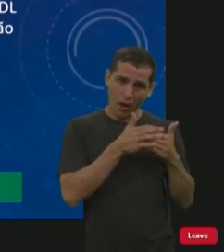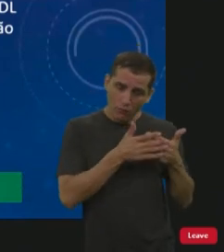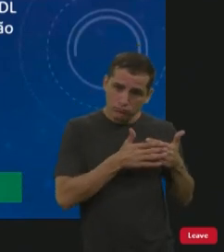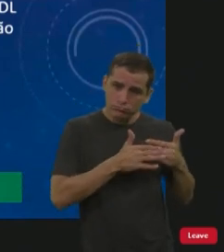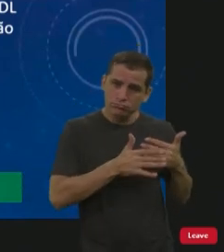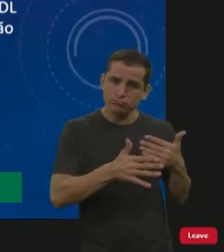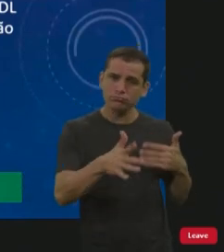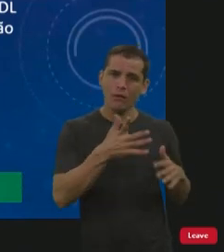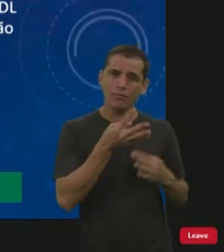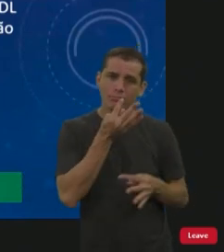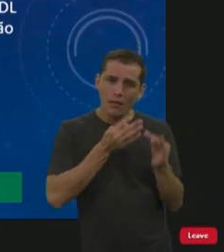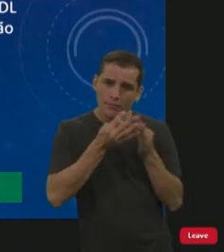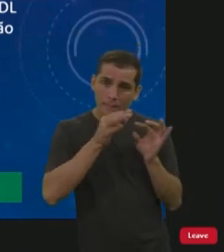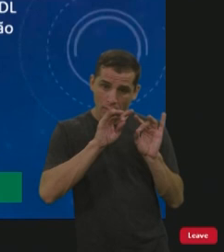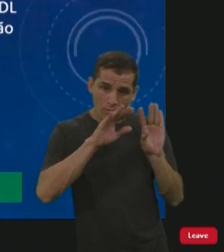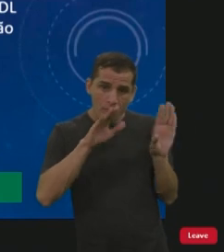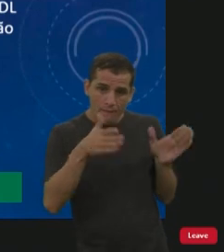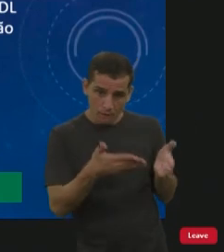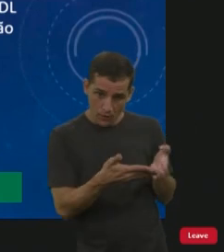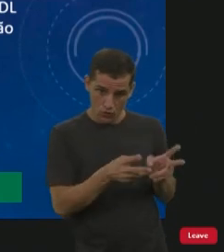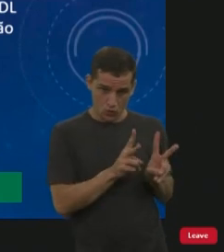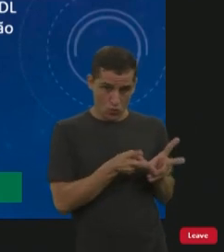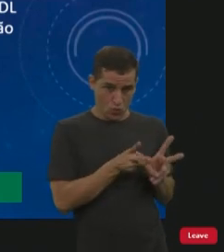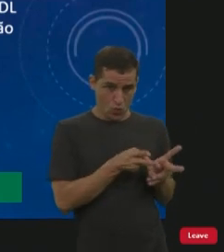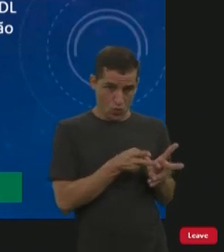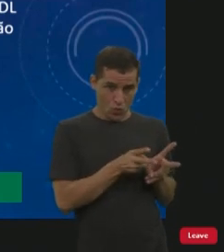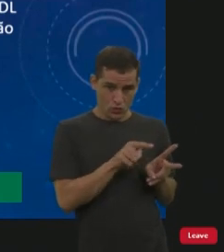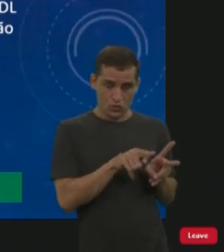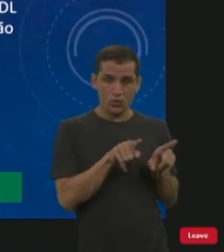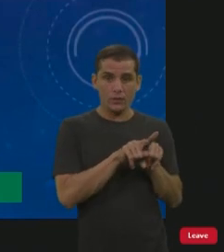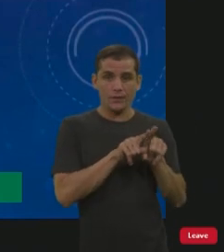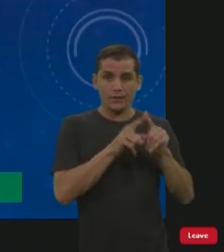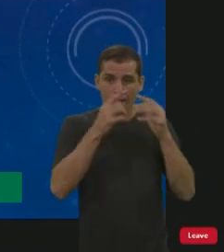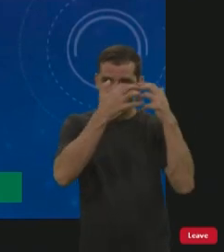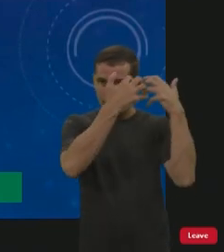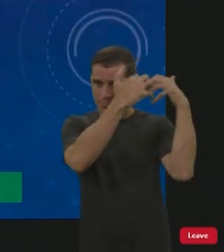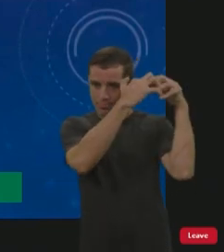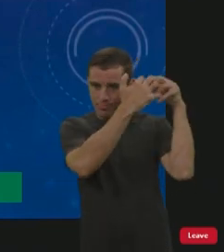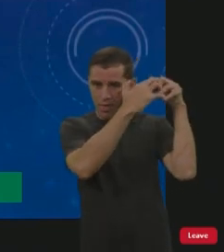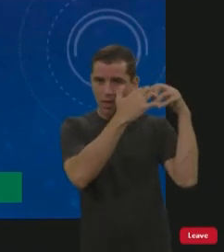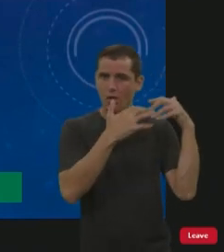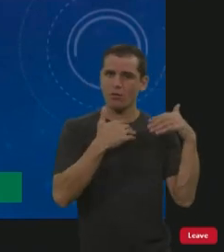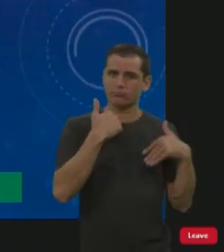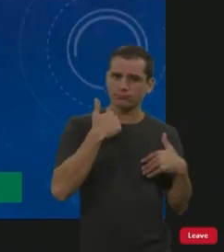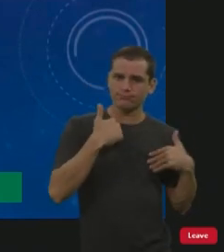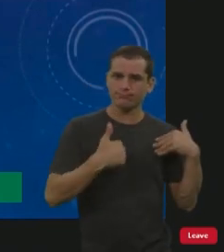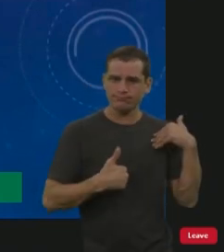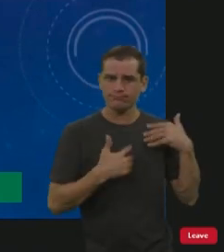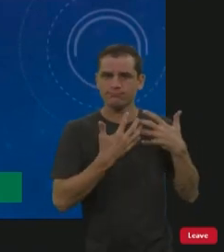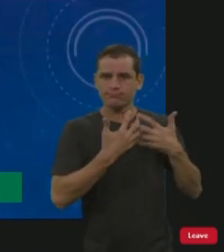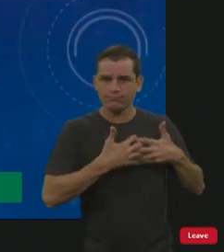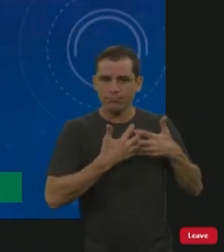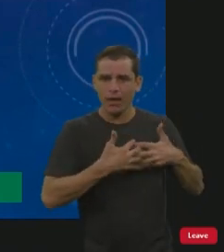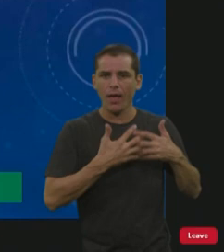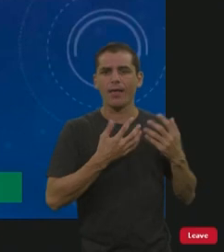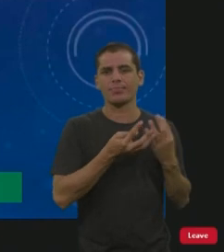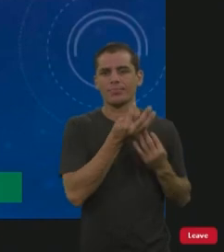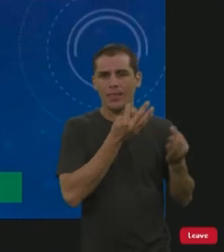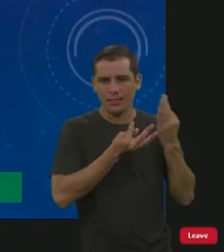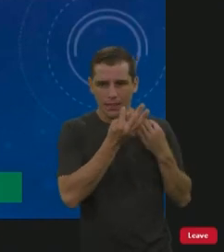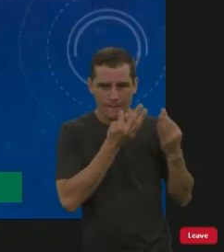específico, segue aí com desenvolvimento neuropsicomotor normal, graças ao tratamento